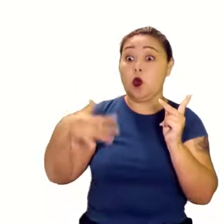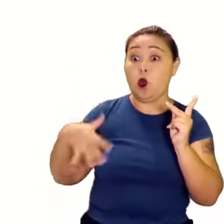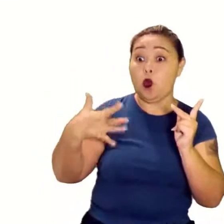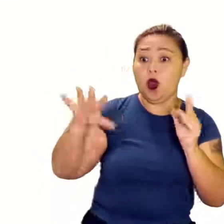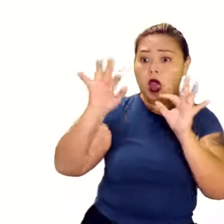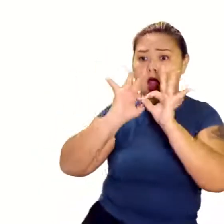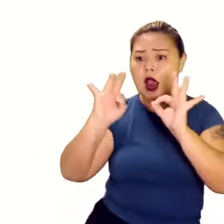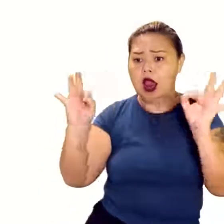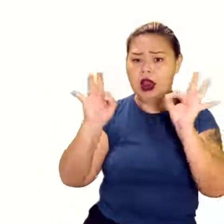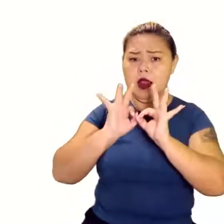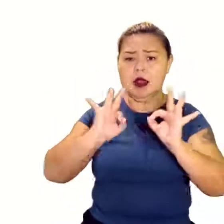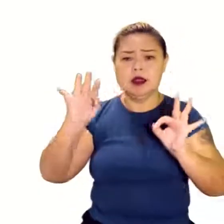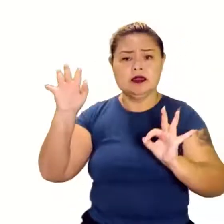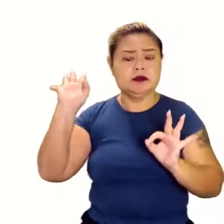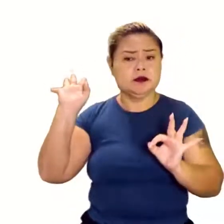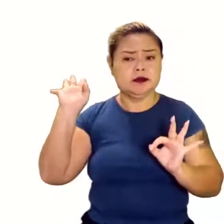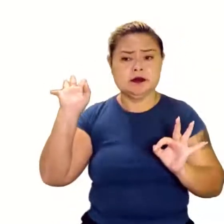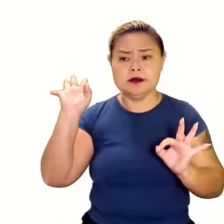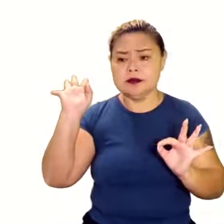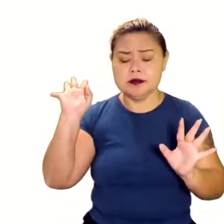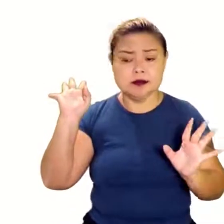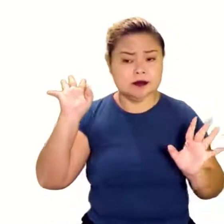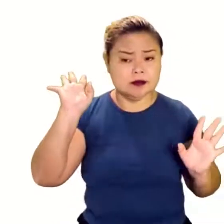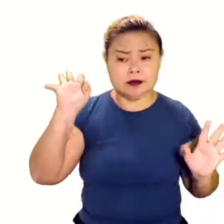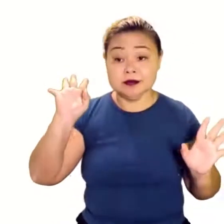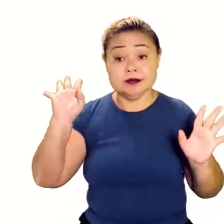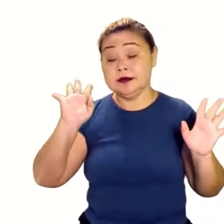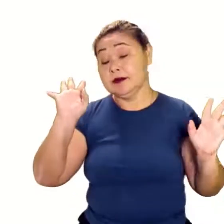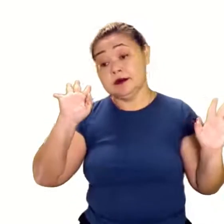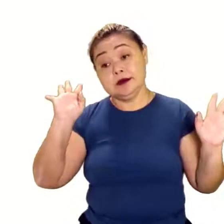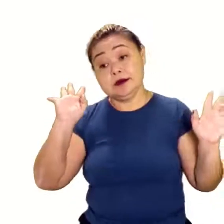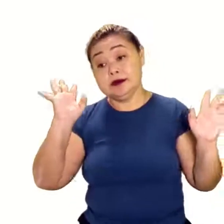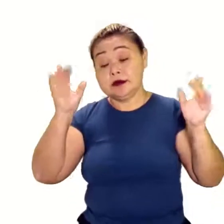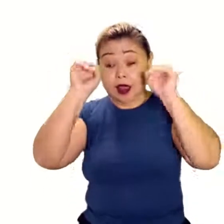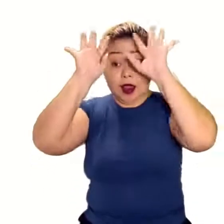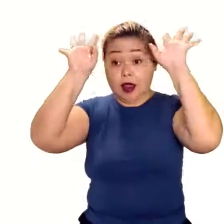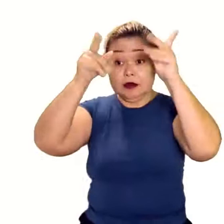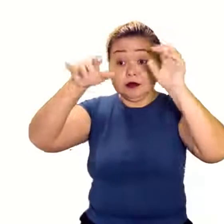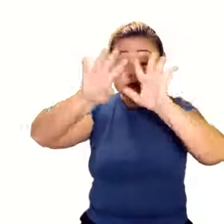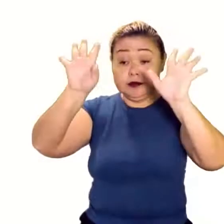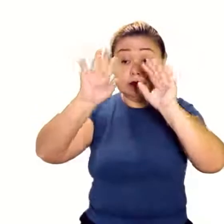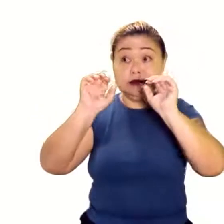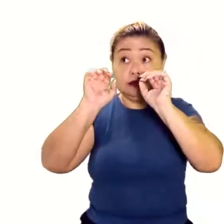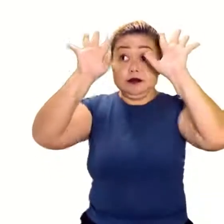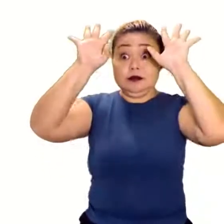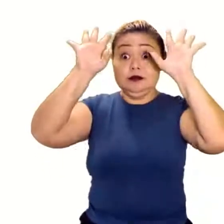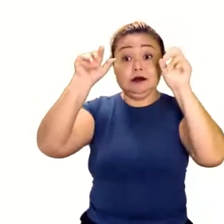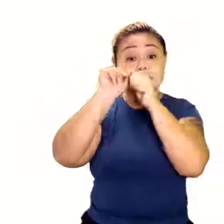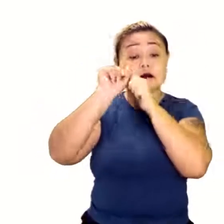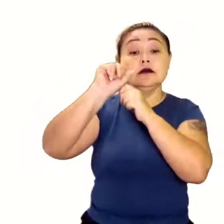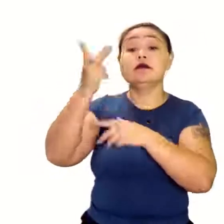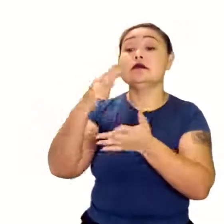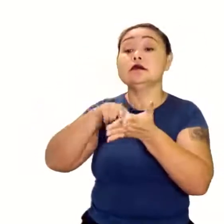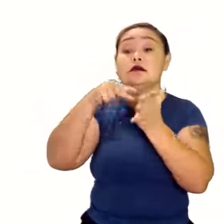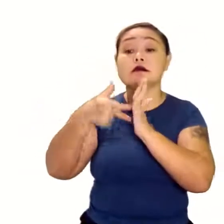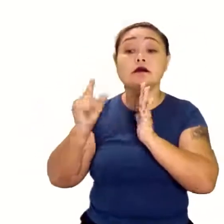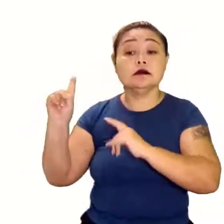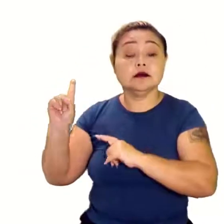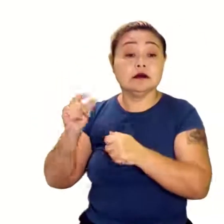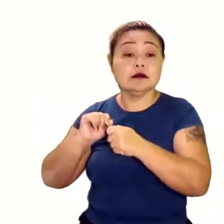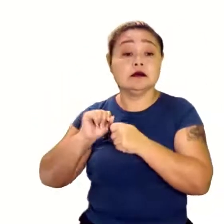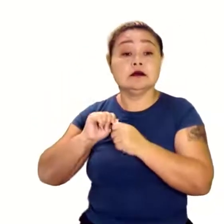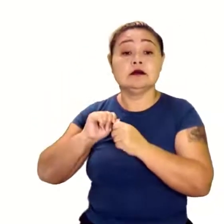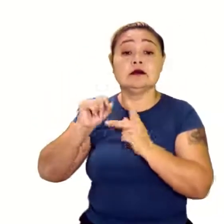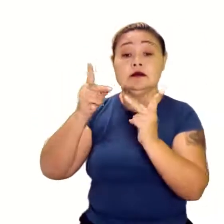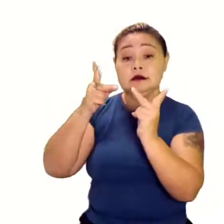Misericórdia! Gente, nossa Senhora! Isso aqui é para escabelar qualquer um, né? O que ele quer dizer com isso? Da mesma forma que a gente